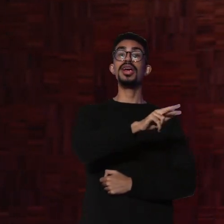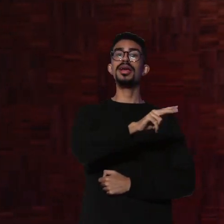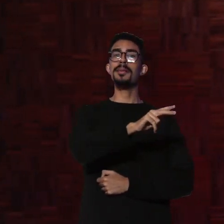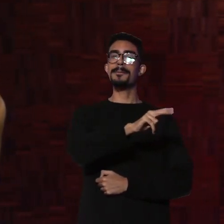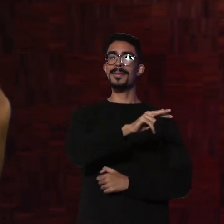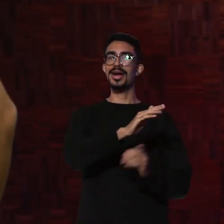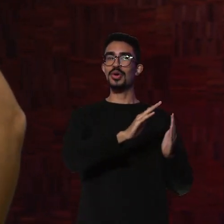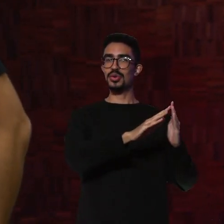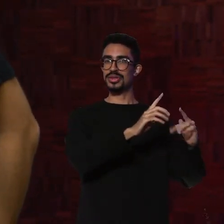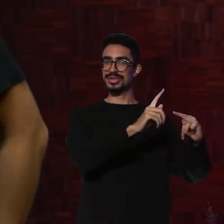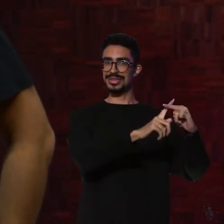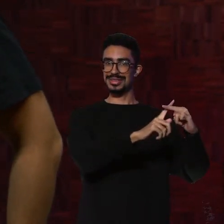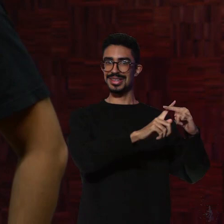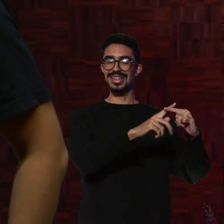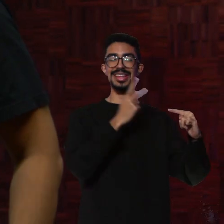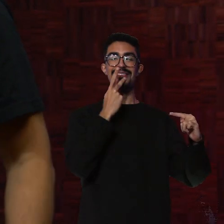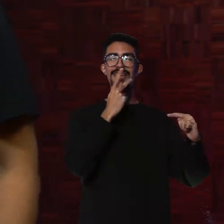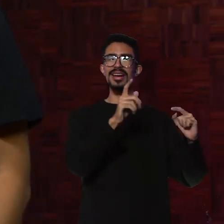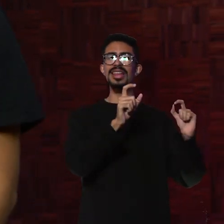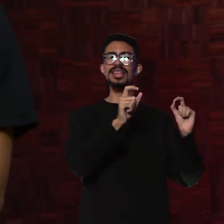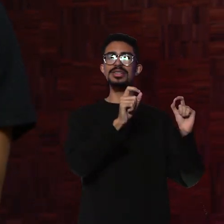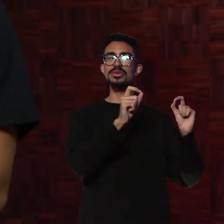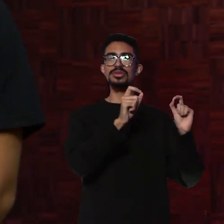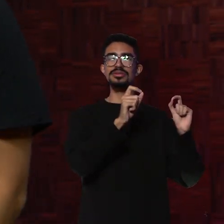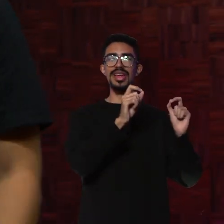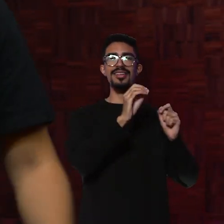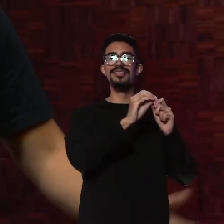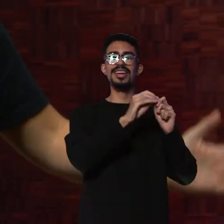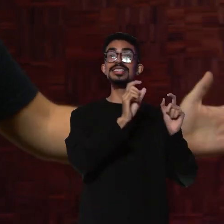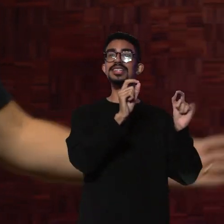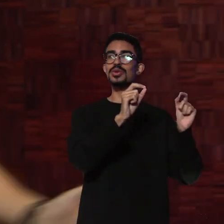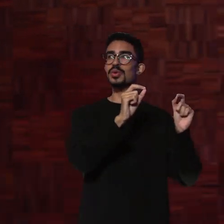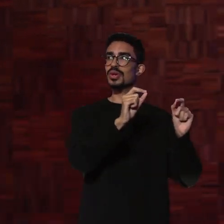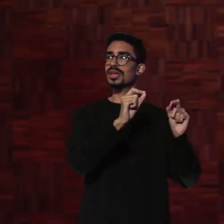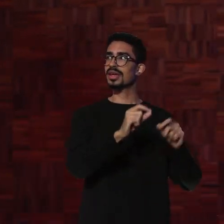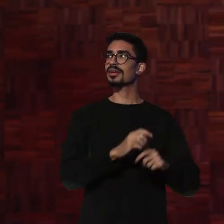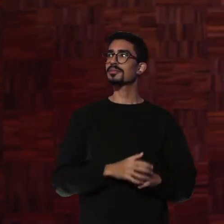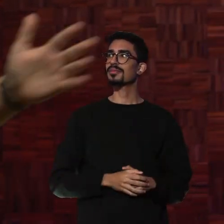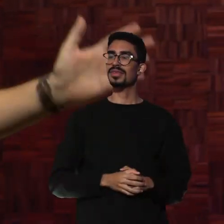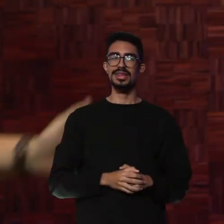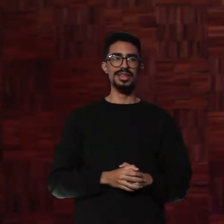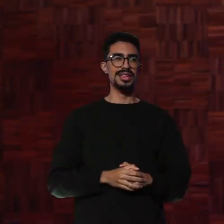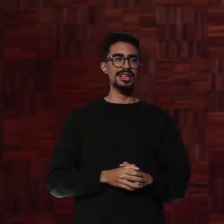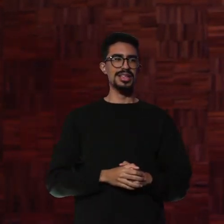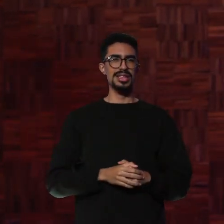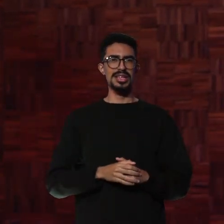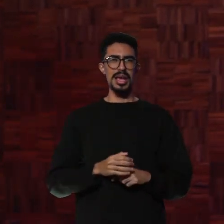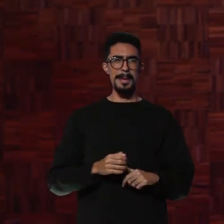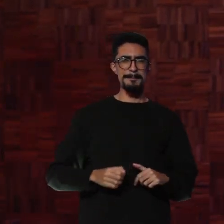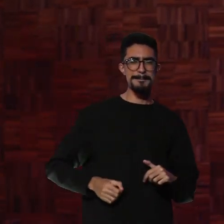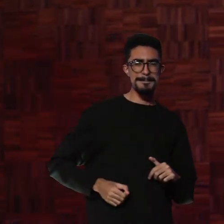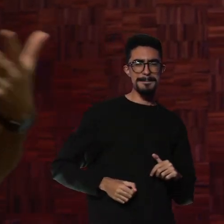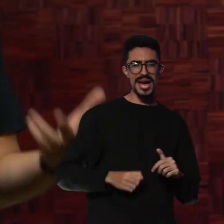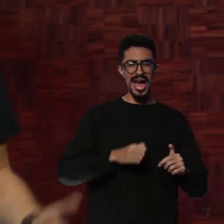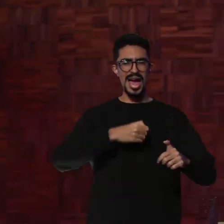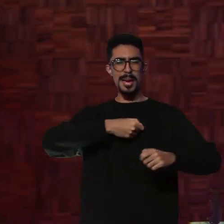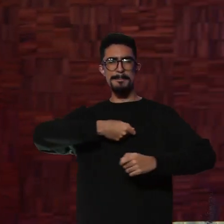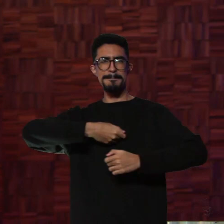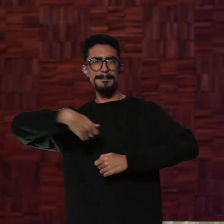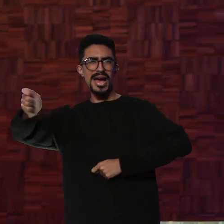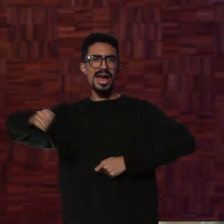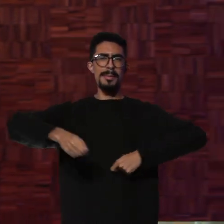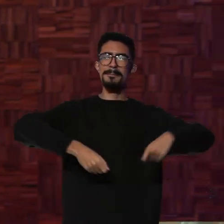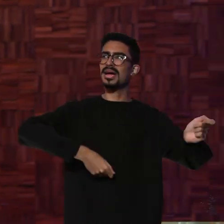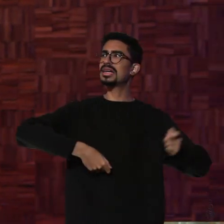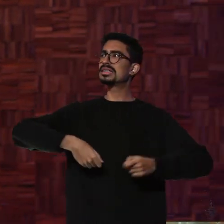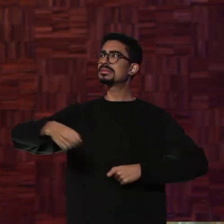no vocabulário do futebol, ripando. Sabe o que é isso, né, meu irmão? E era só lapada, só batida para lá e para cá. E ele começou a ficar bravo com